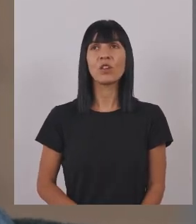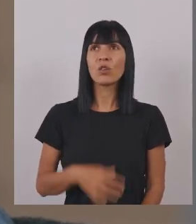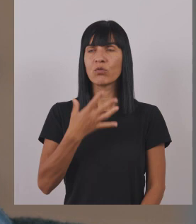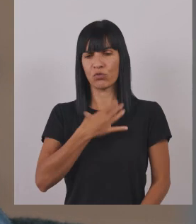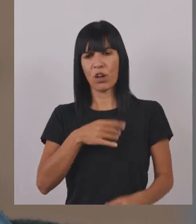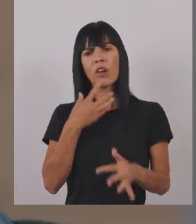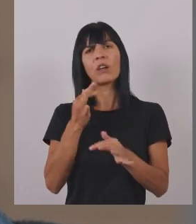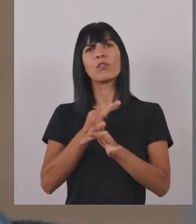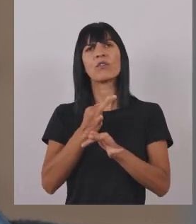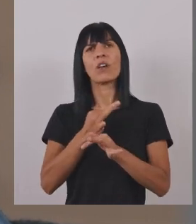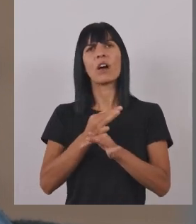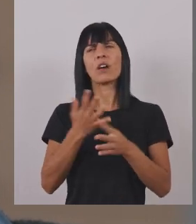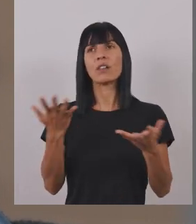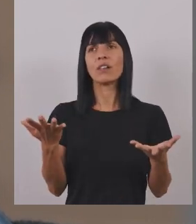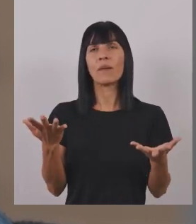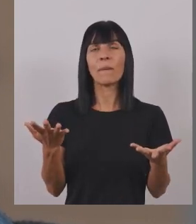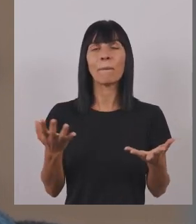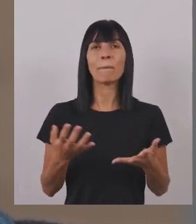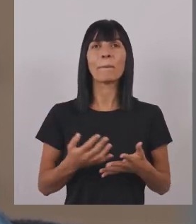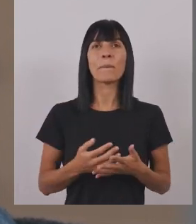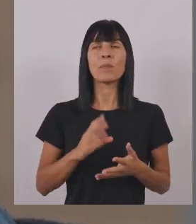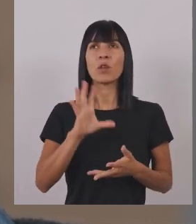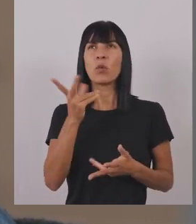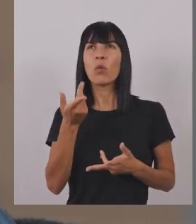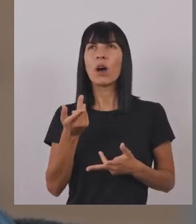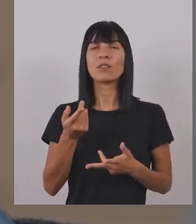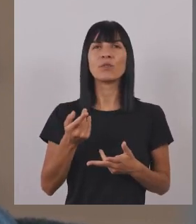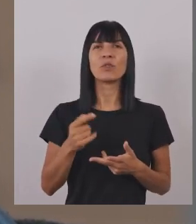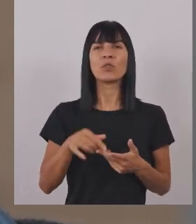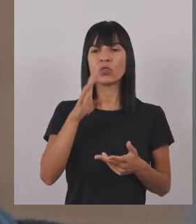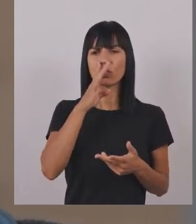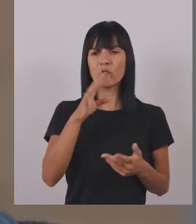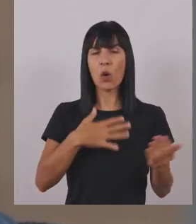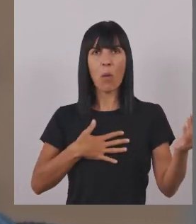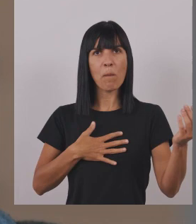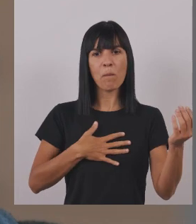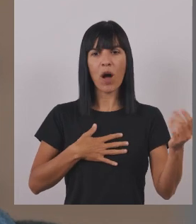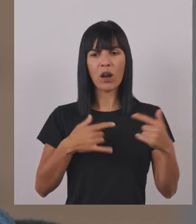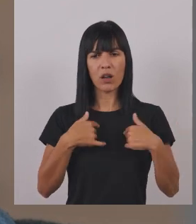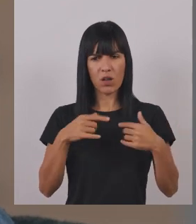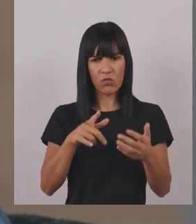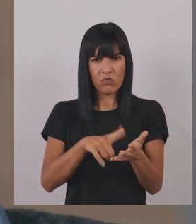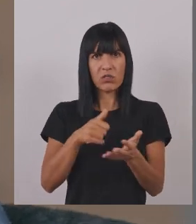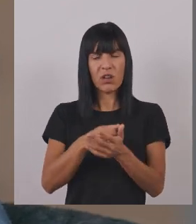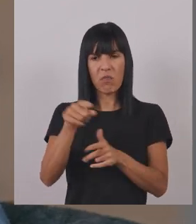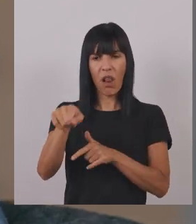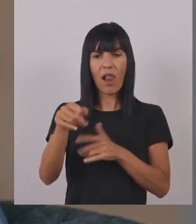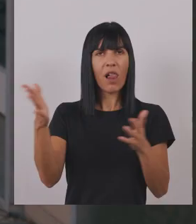de paródia, que era, lembra do tempo, se houvesse um baile, eu não faltava lá.